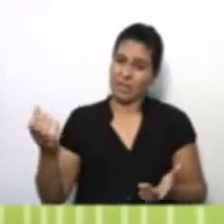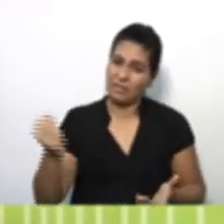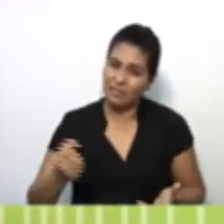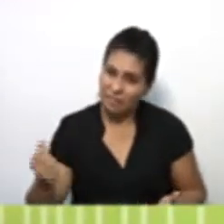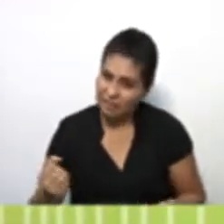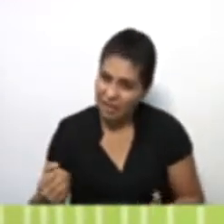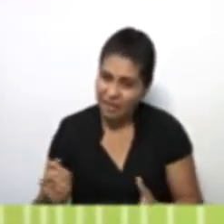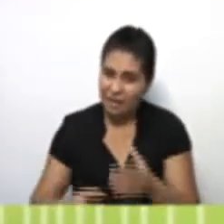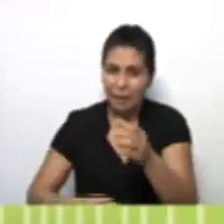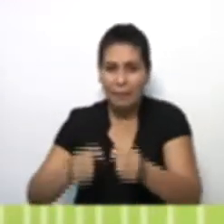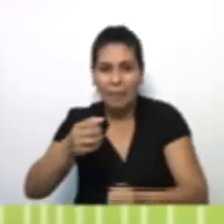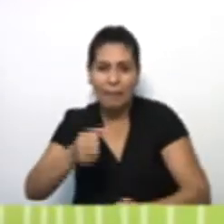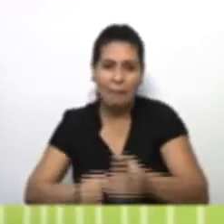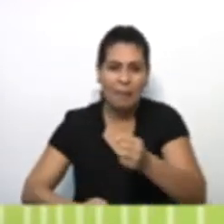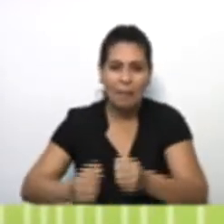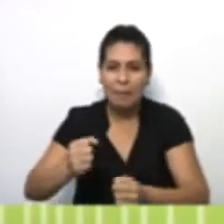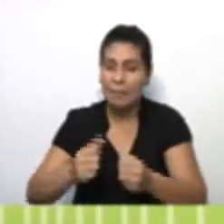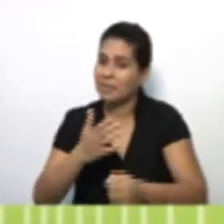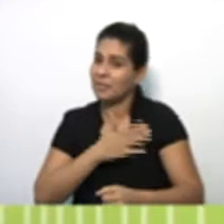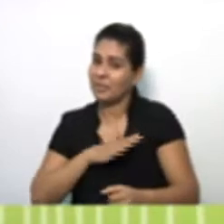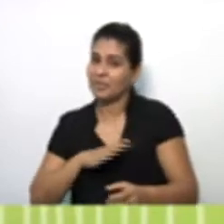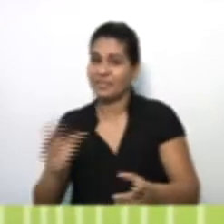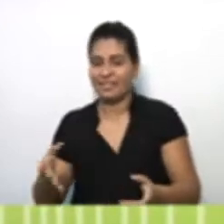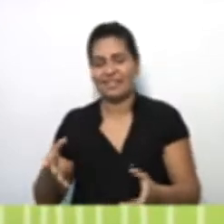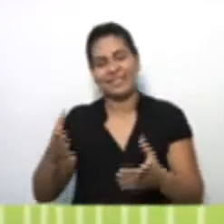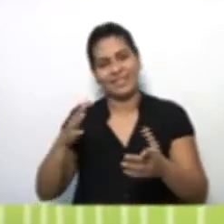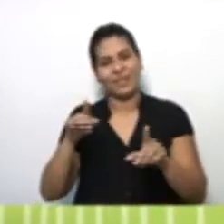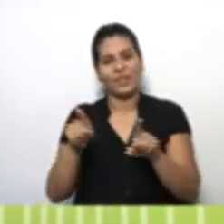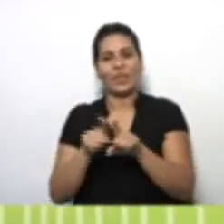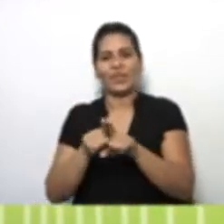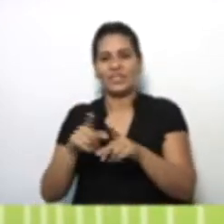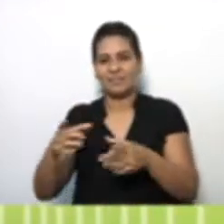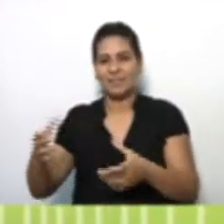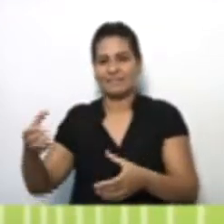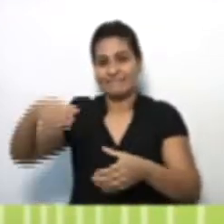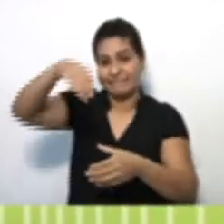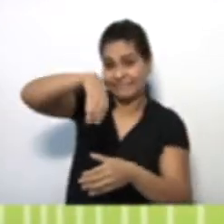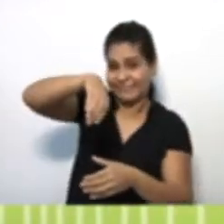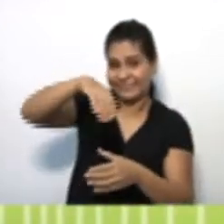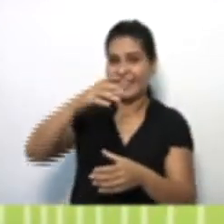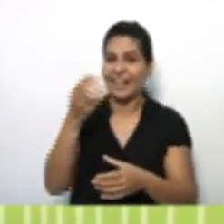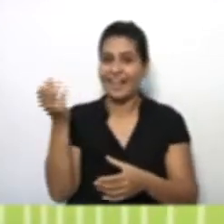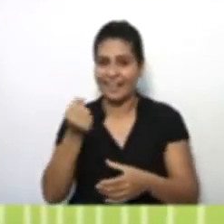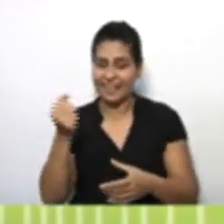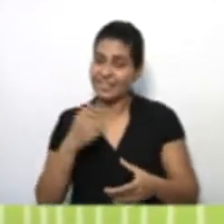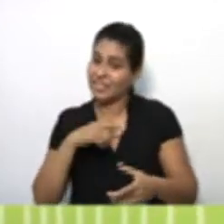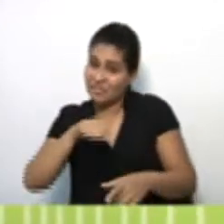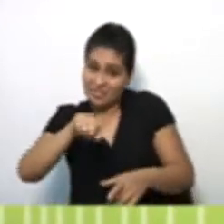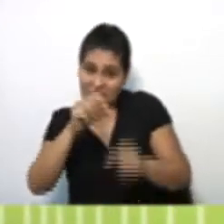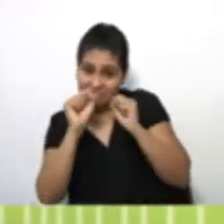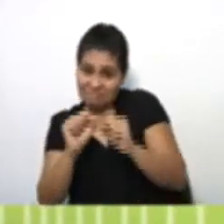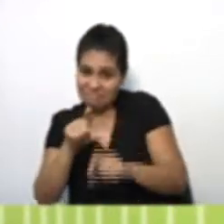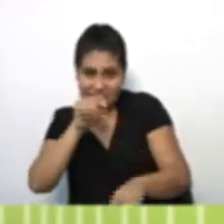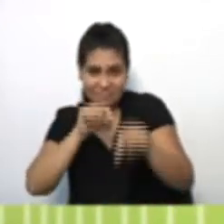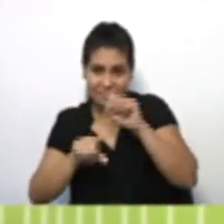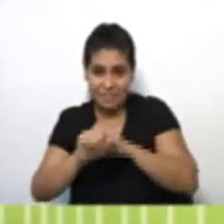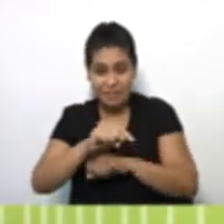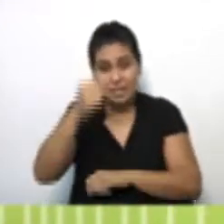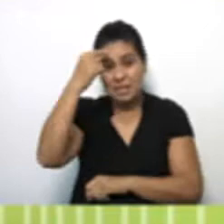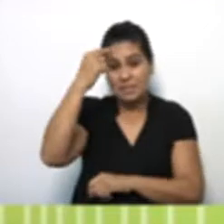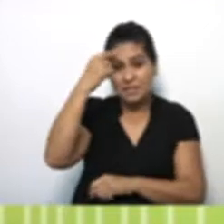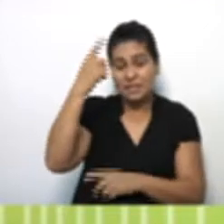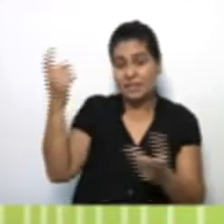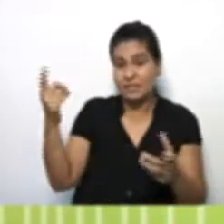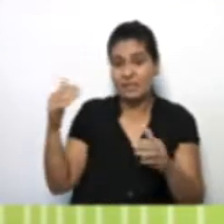né, ordenhado na hora, né? Eu gosto mesmo no copinho ali, industrializado, para mim tá bom. Tá? Então você cria a sua cooperativa, você vai ter que analisar se